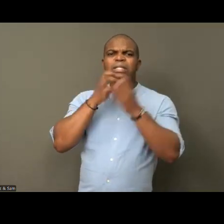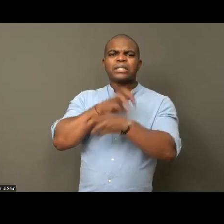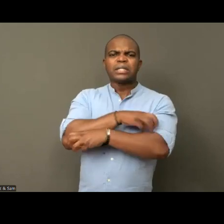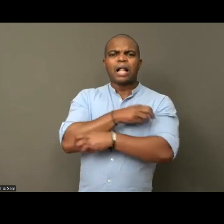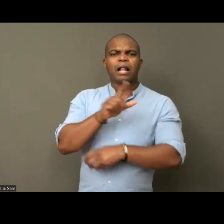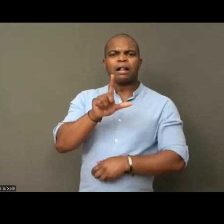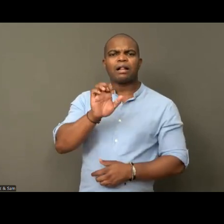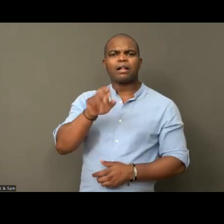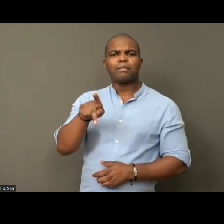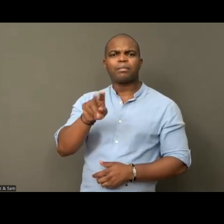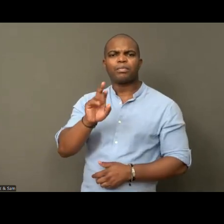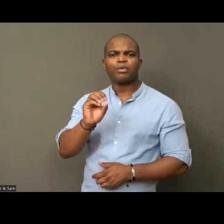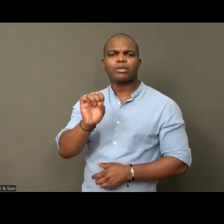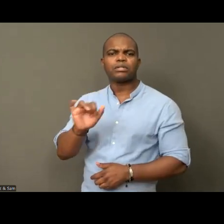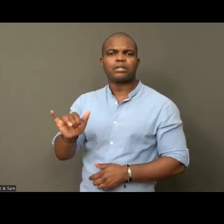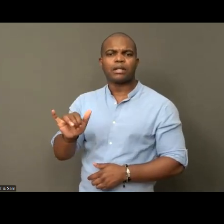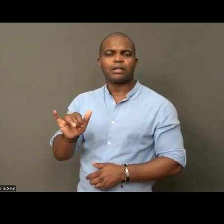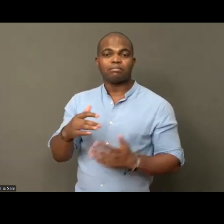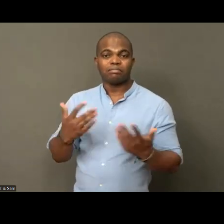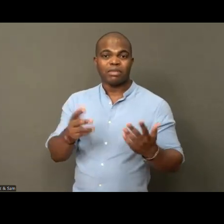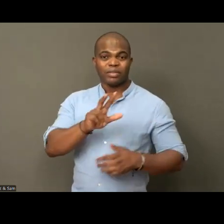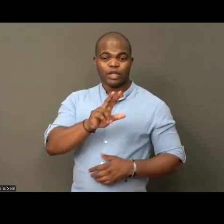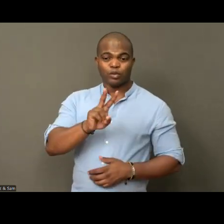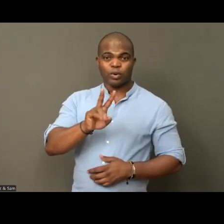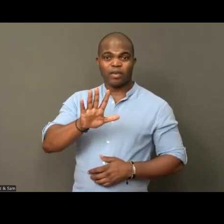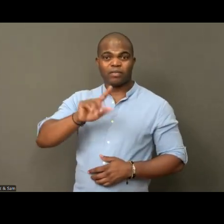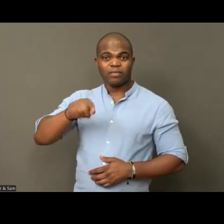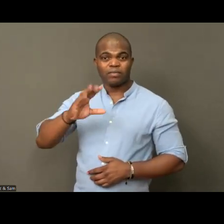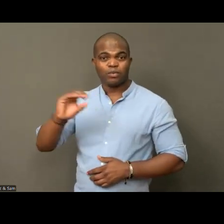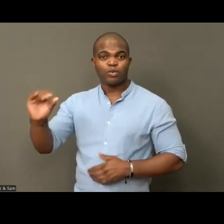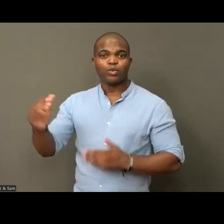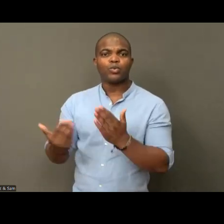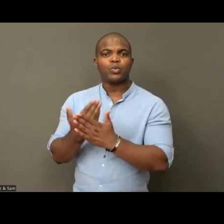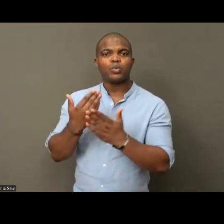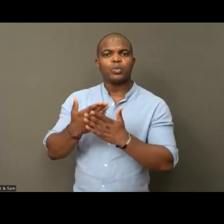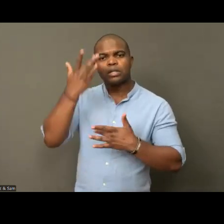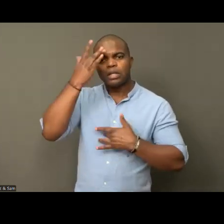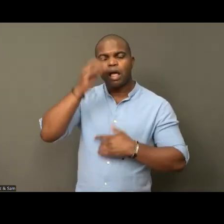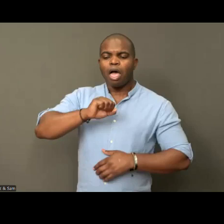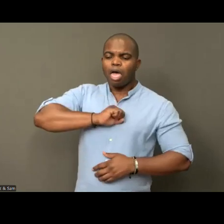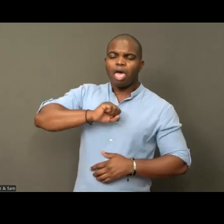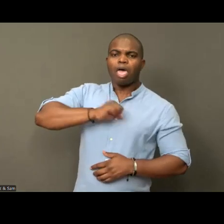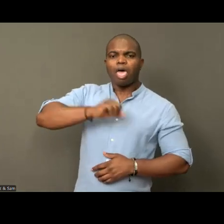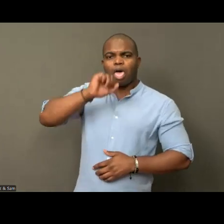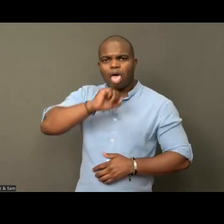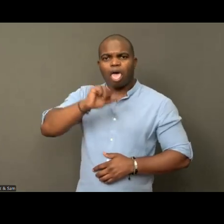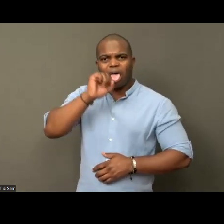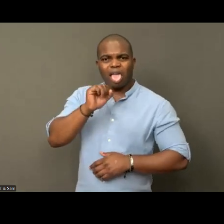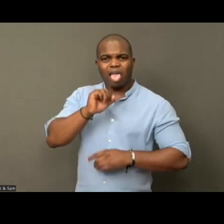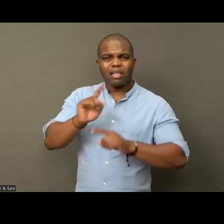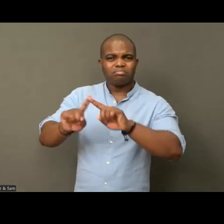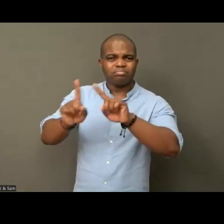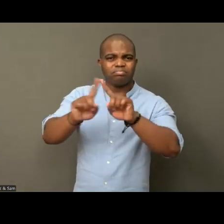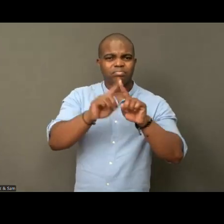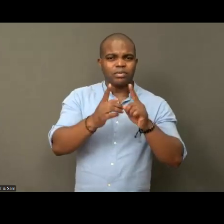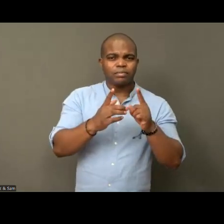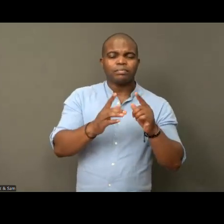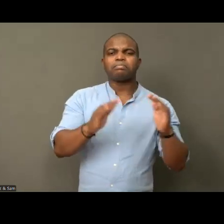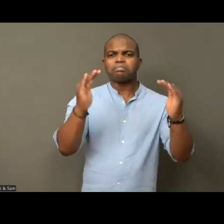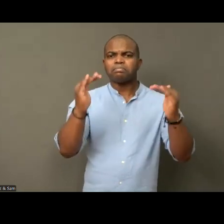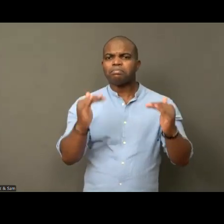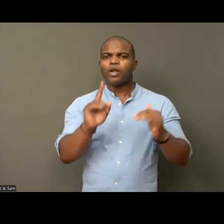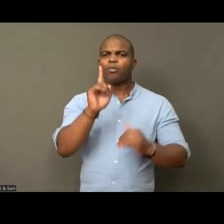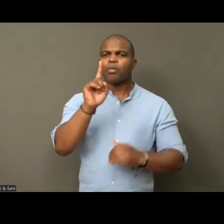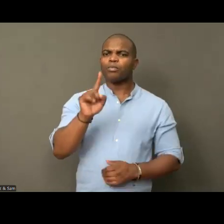fértil são infectadas pelas doenças das Chagas, com cerca de 9 mil infecções em